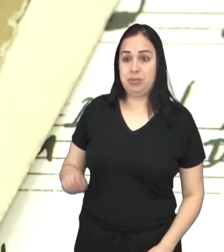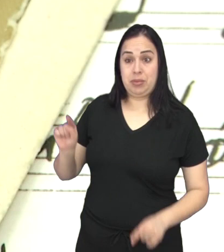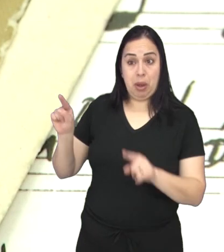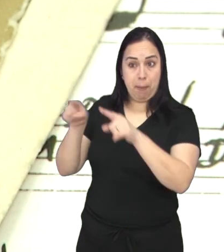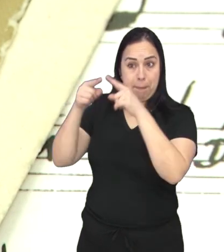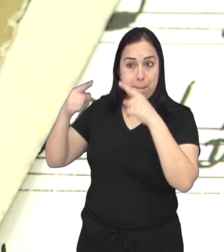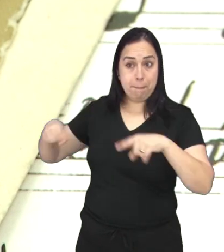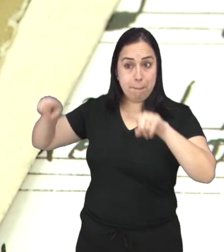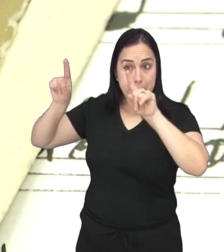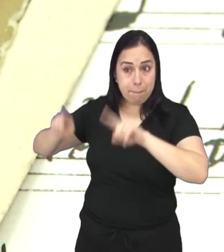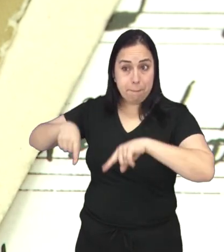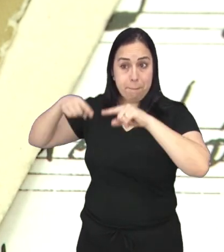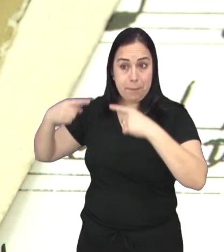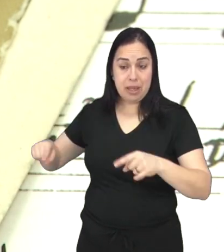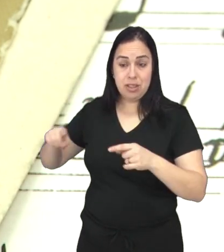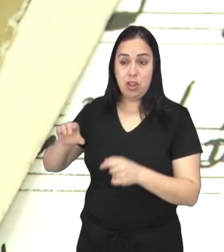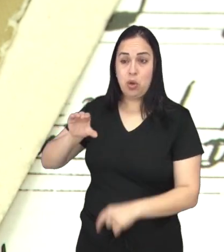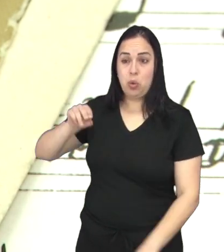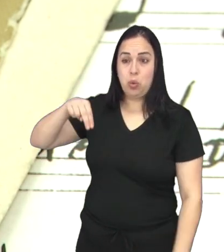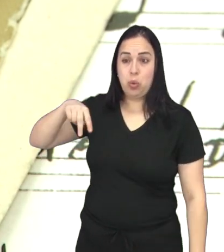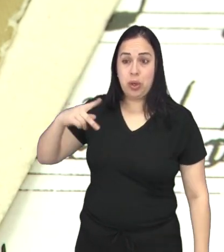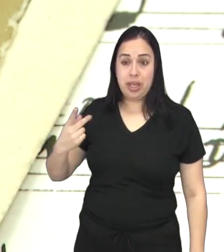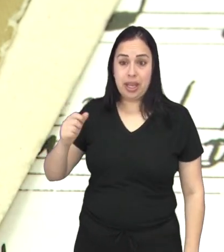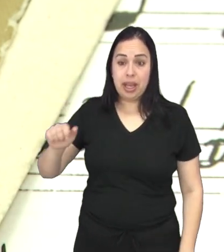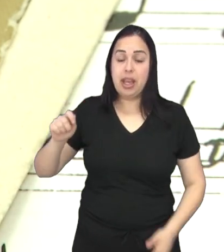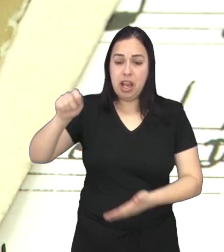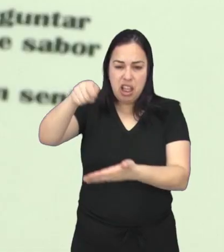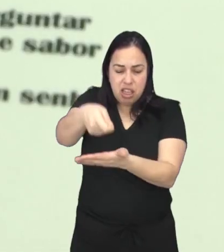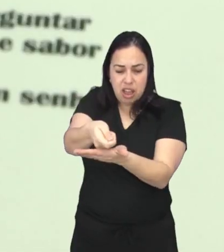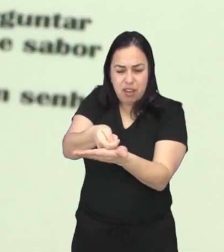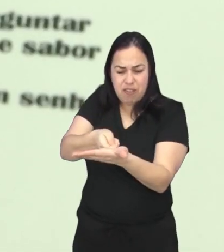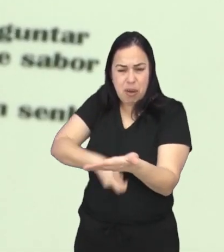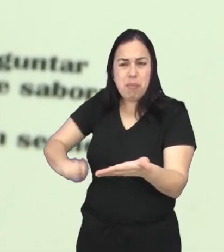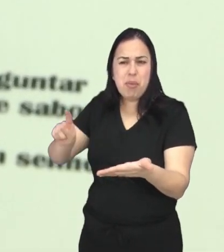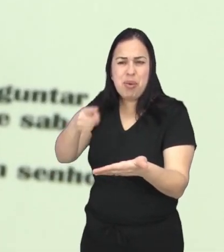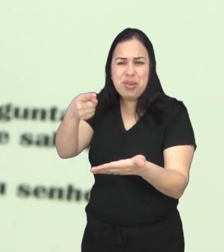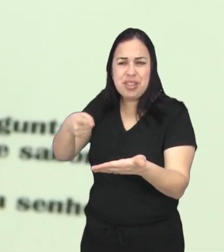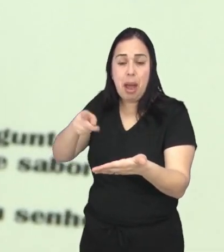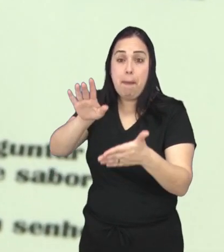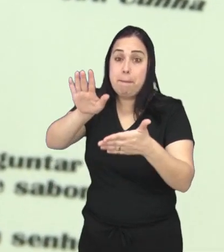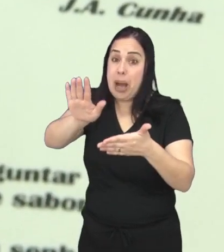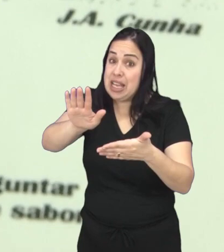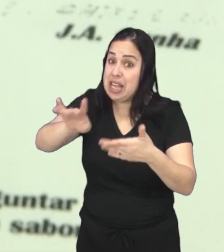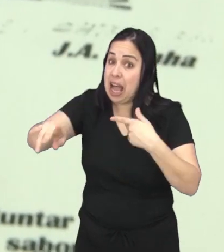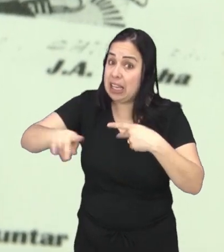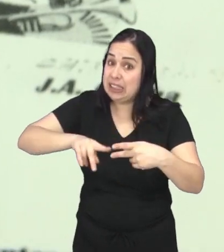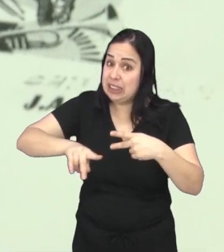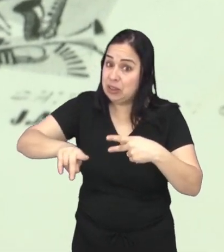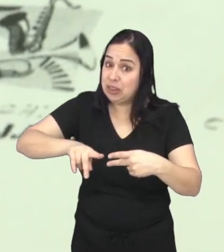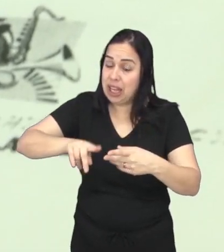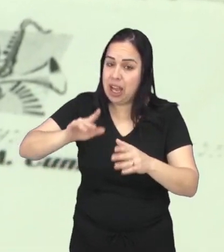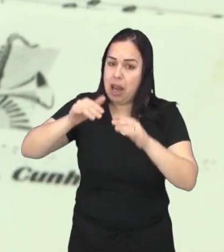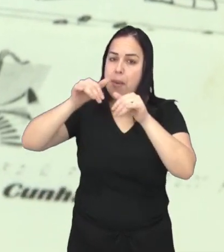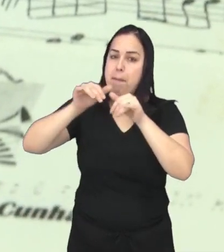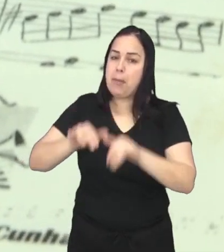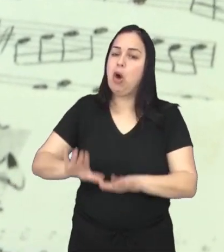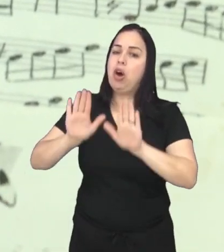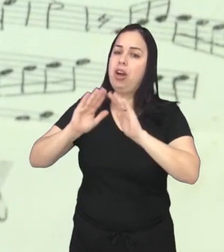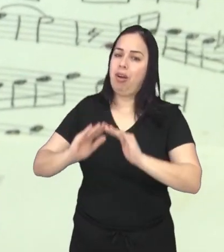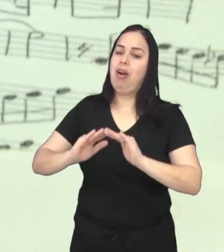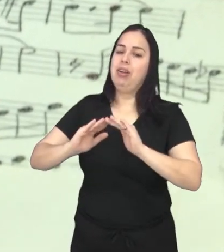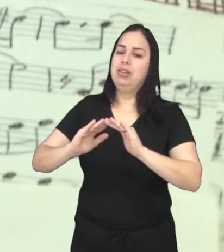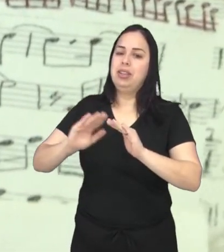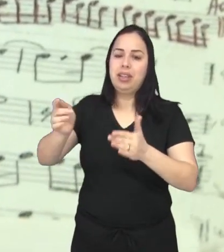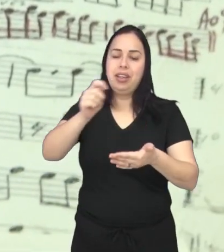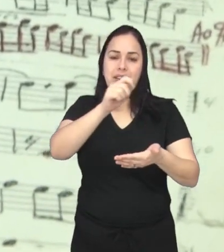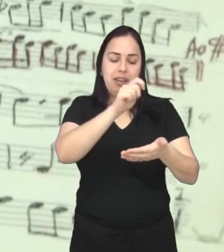O maestro Cunha fez música por diversos cantos do país, mas foi aqui em São José que ele decidiu se estabelecer e